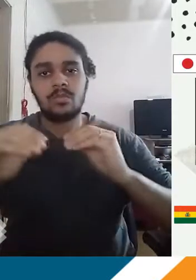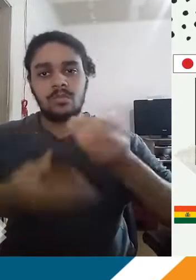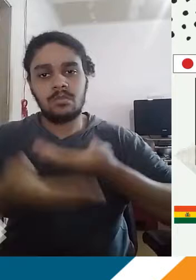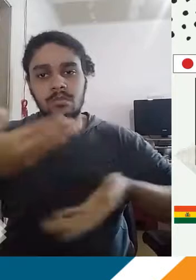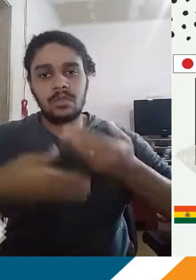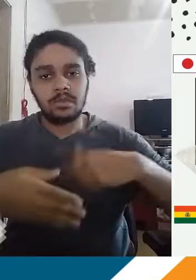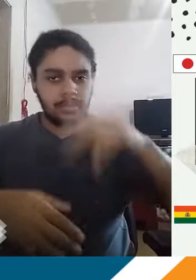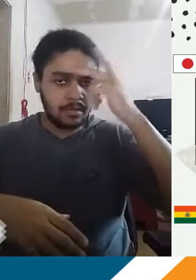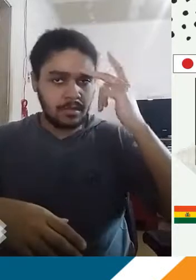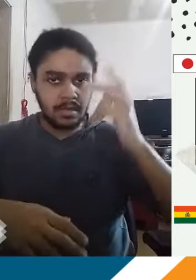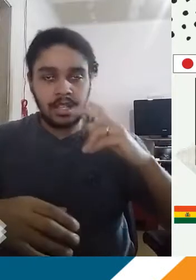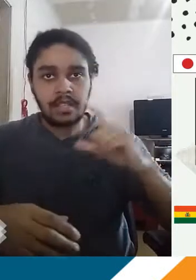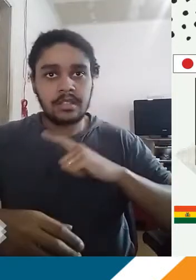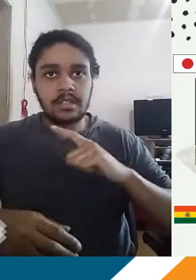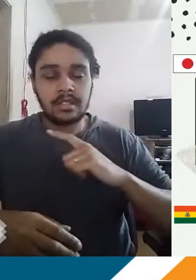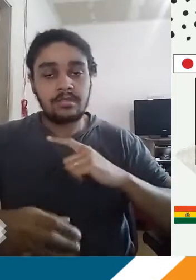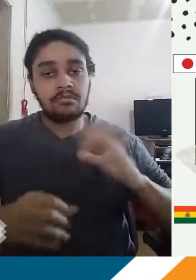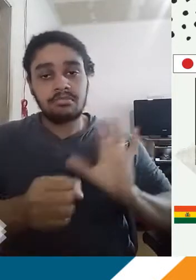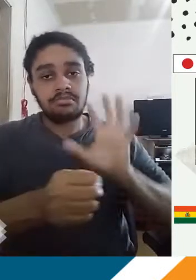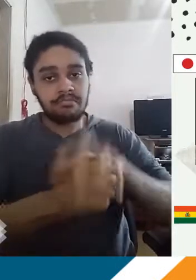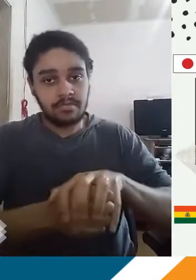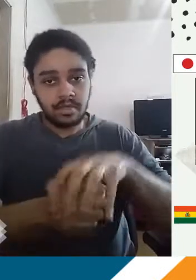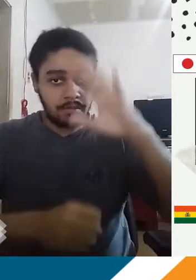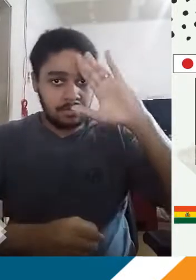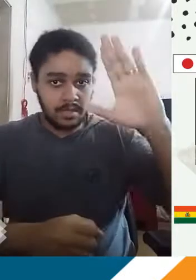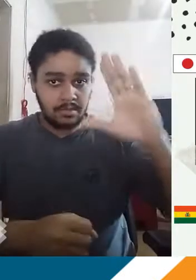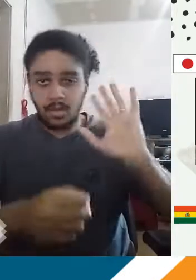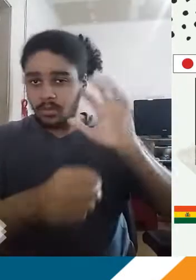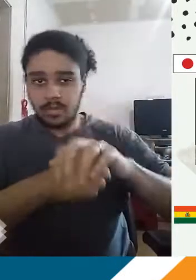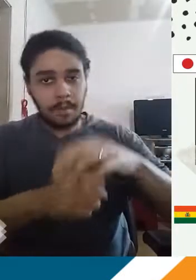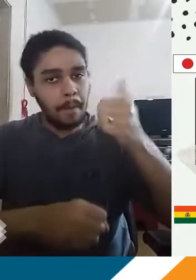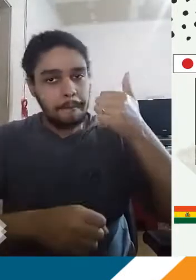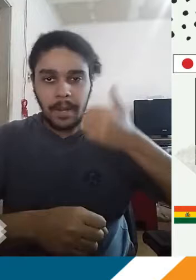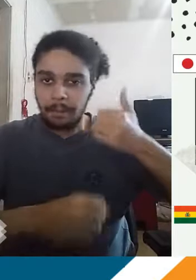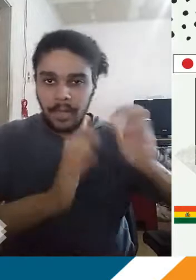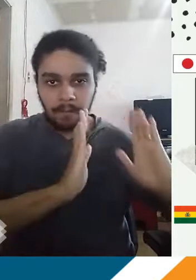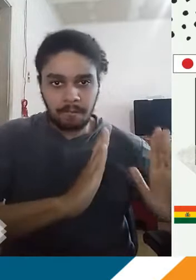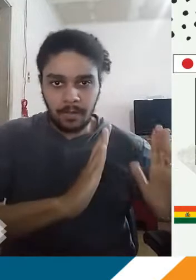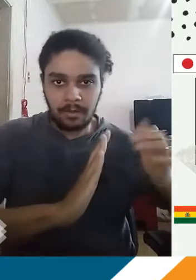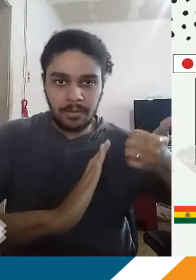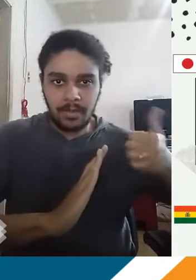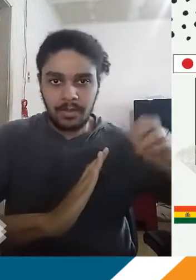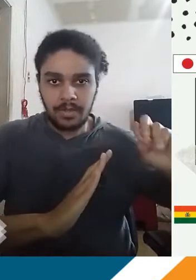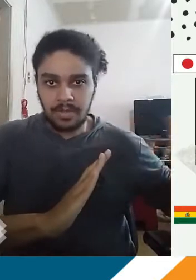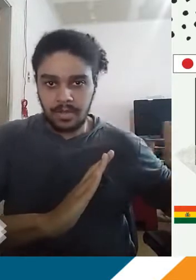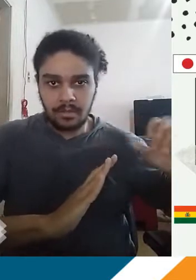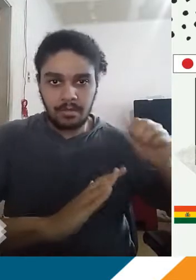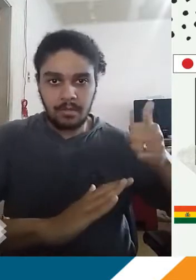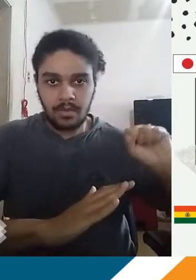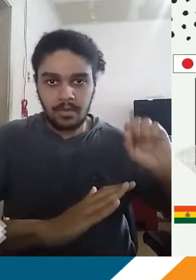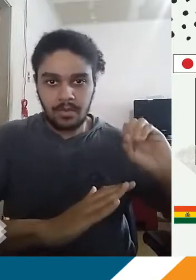começar pelo processo de colonização, principalmente. A primeira fase é de 1500 a